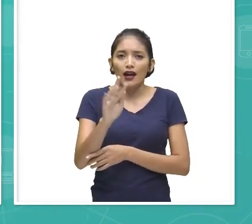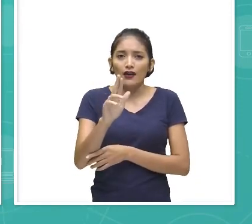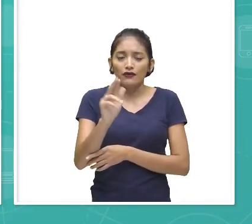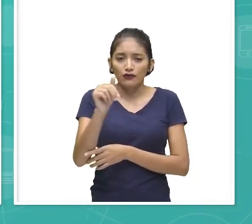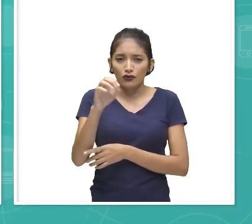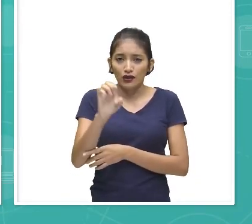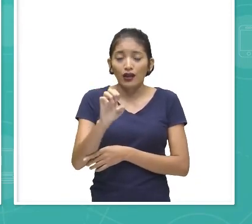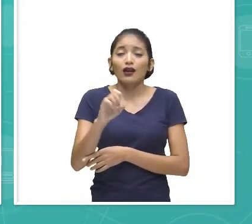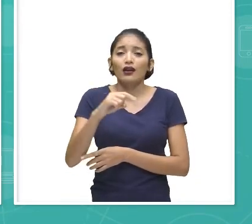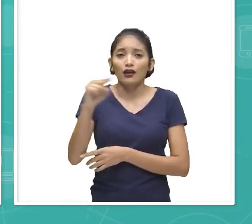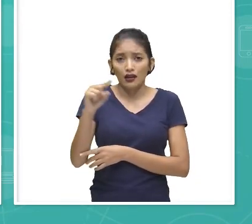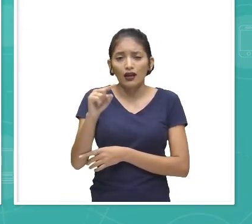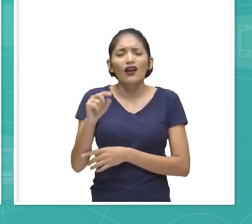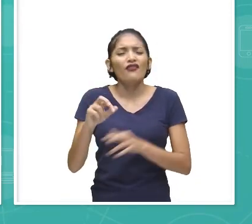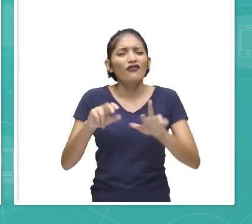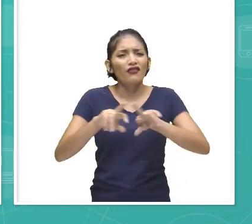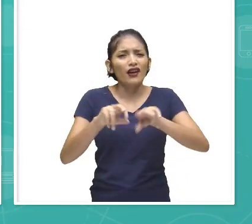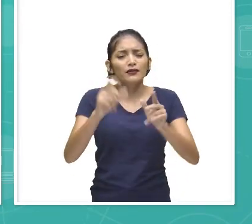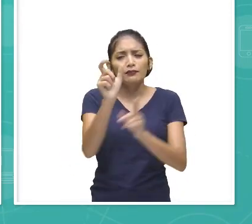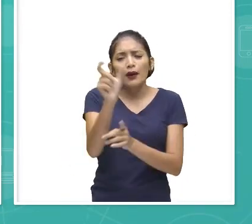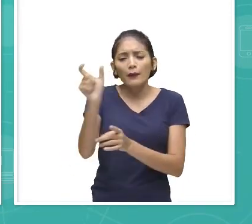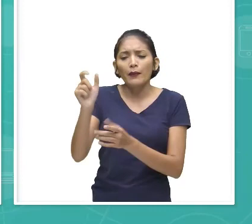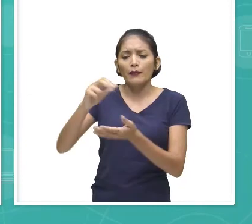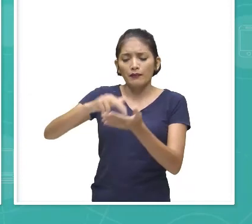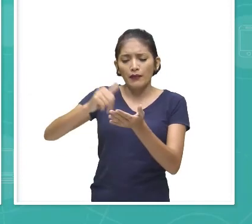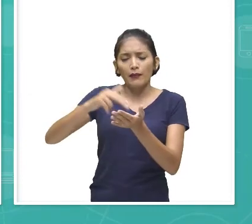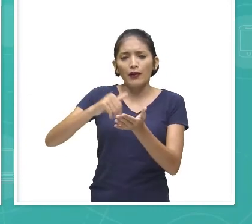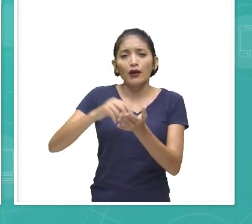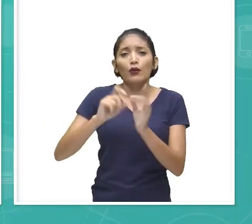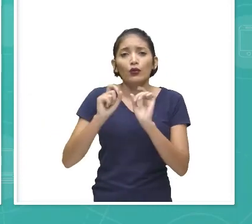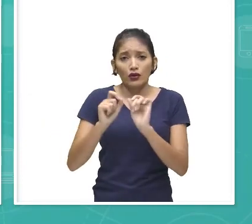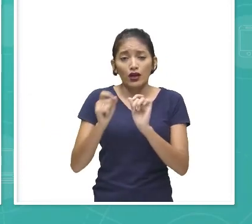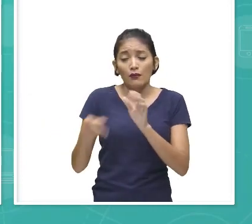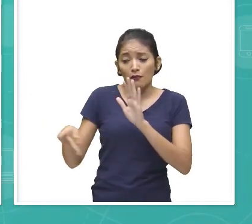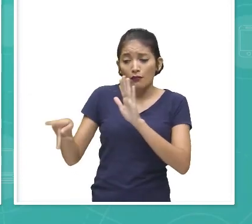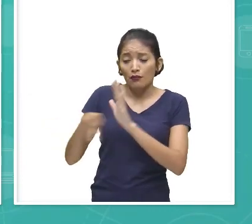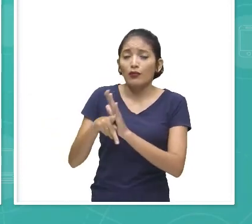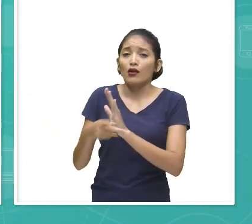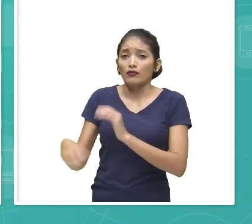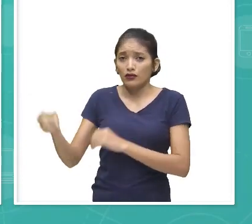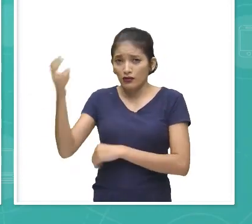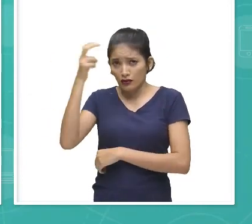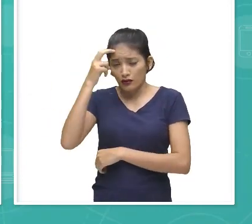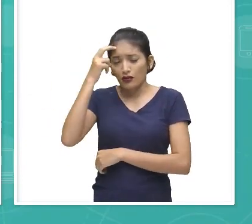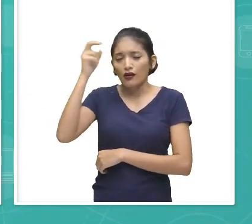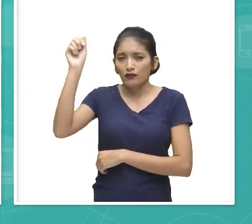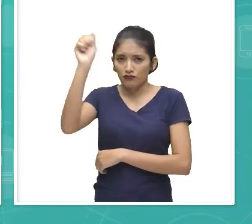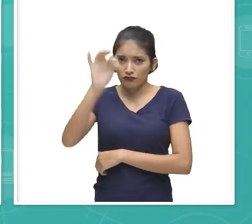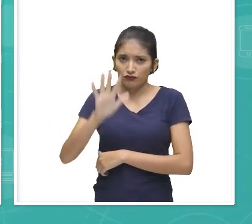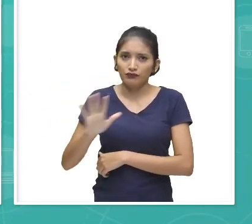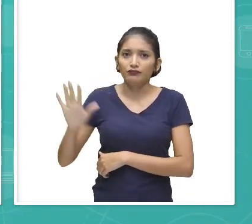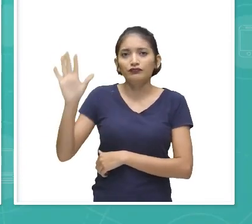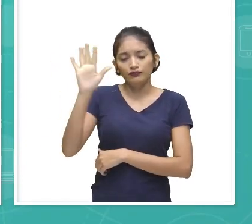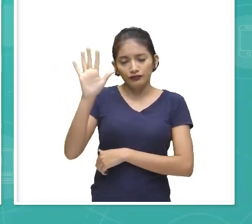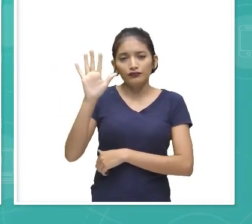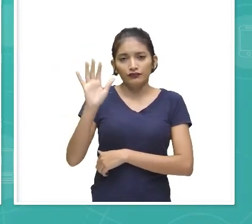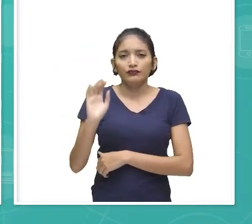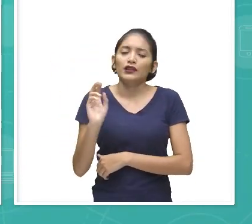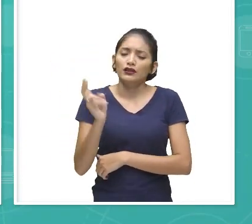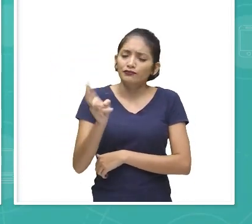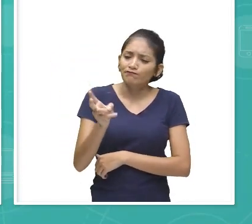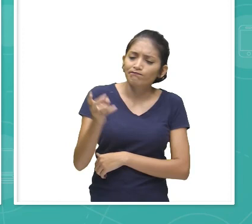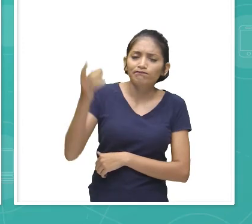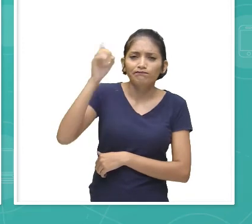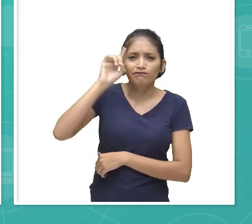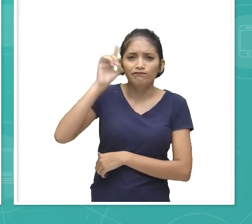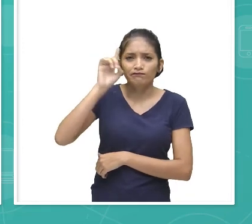fazem parte aí do nosso vocabulário, vem dessa cultura banta tão presente aí no nosso cotidiano,